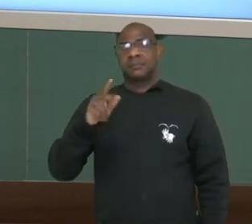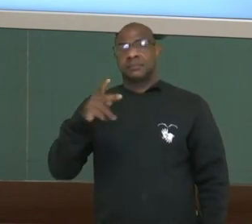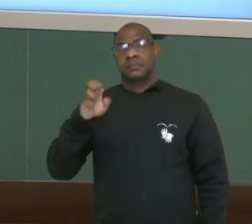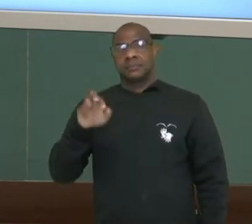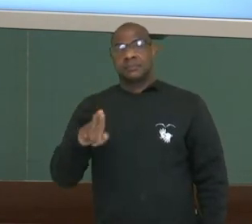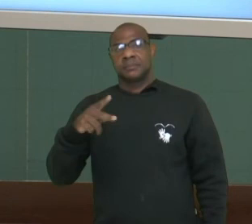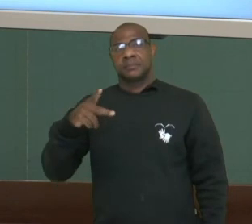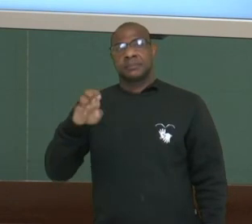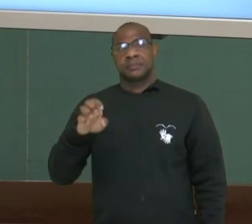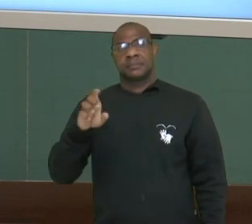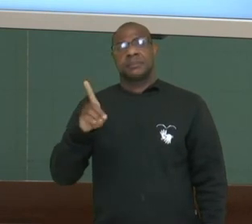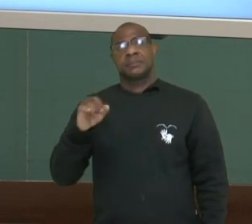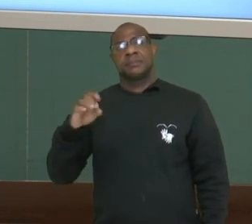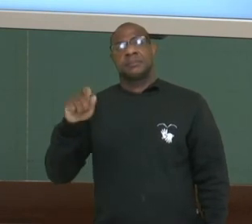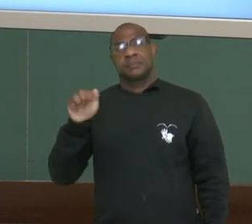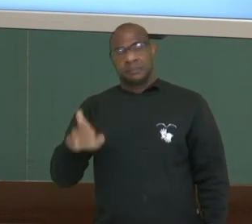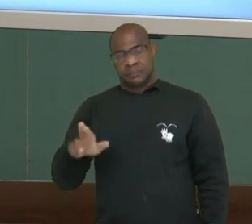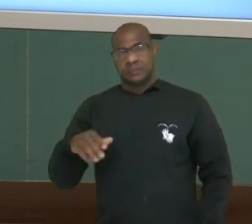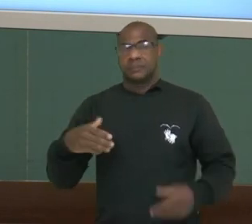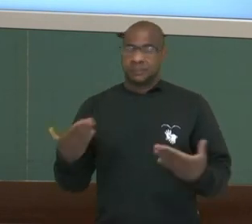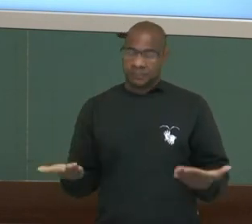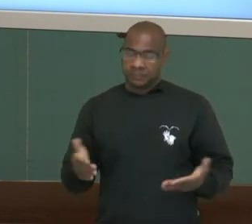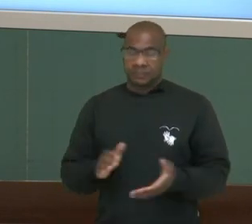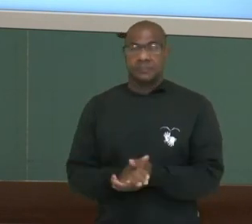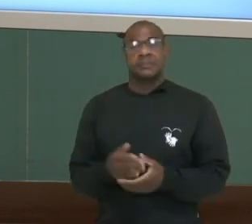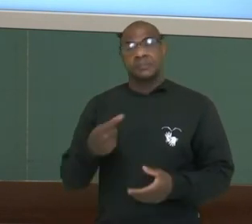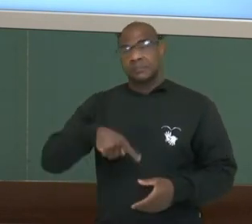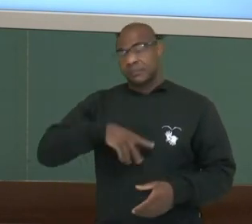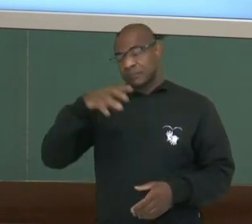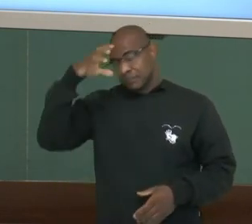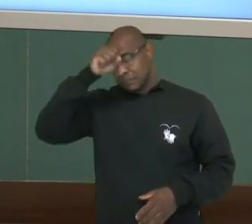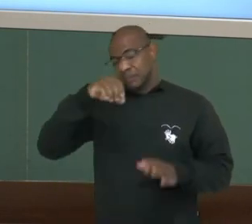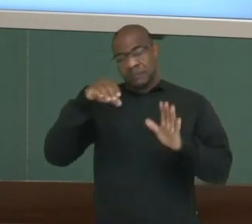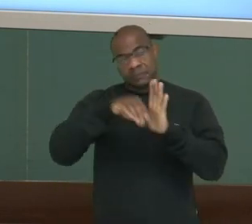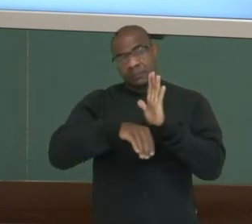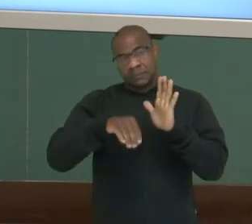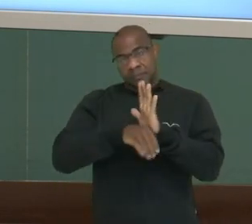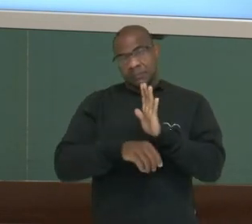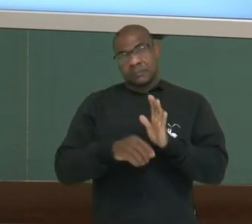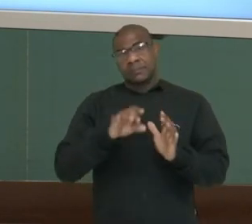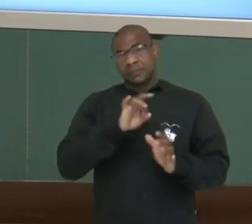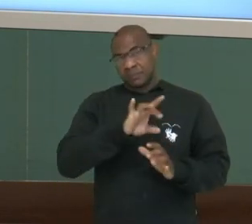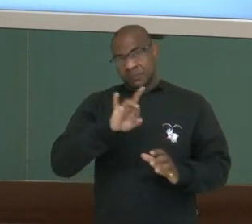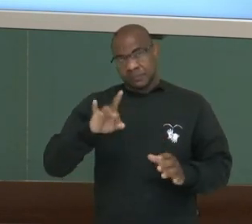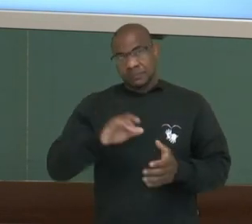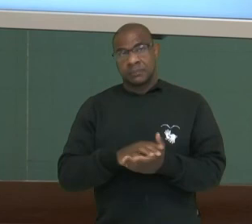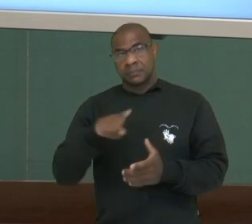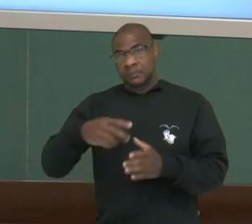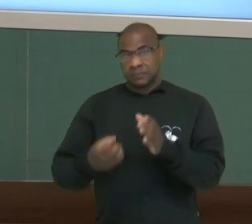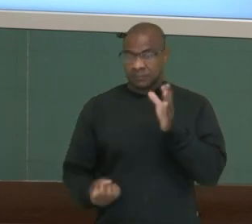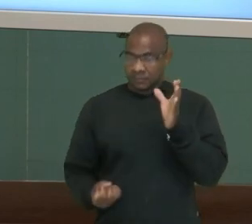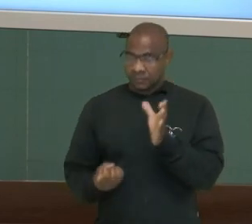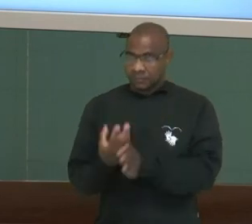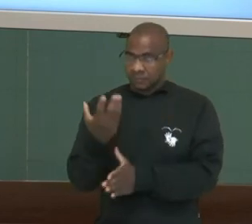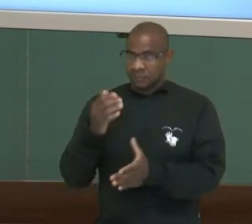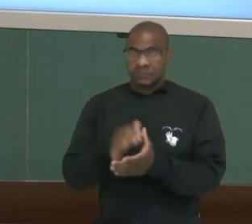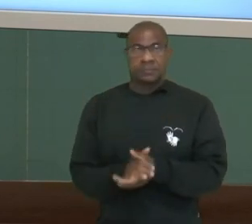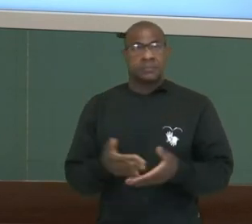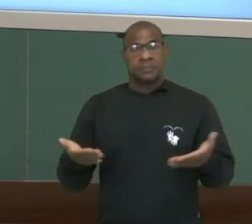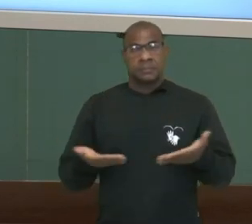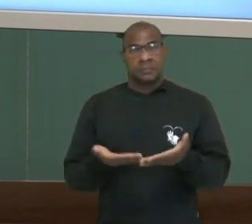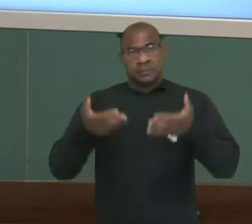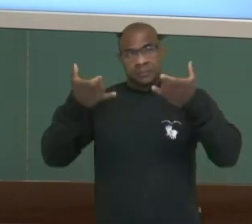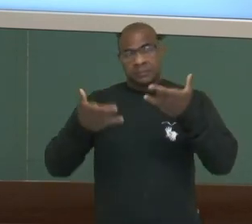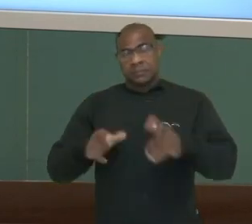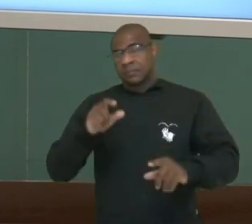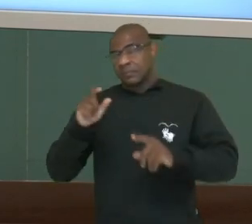é fácil, gente? Por isso, a gente vai aprendendo um conceito de cada vez e depois a gente vai formando isso. Então, a gente trabalhou